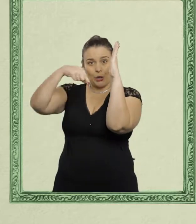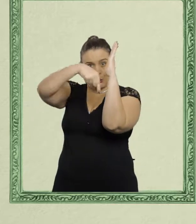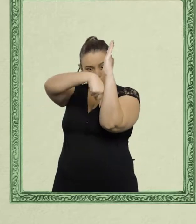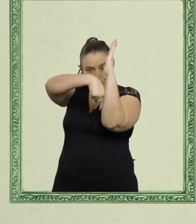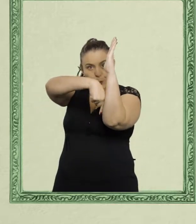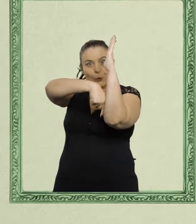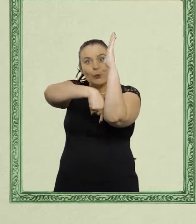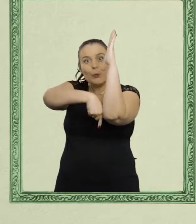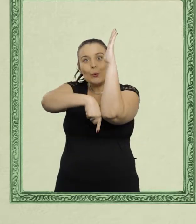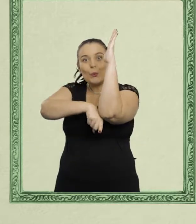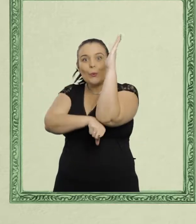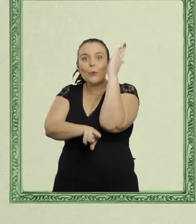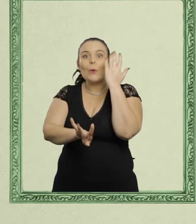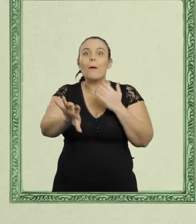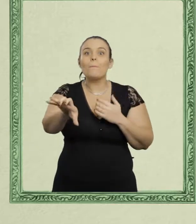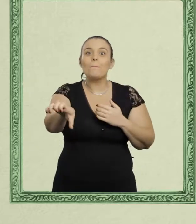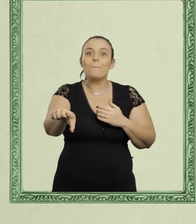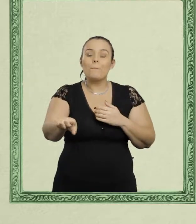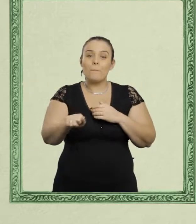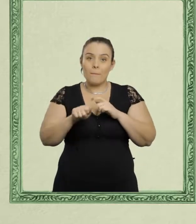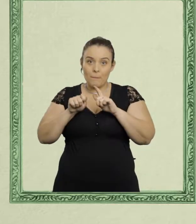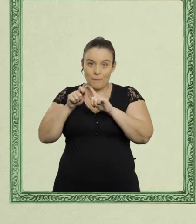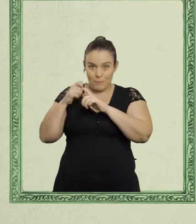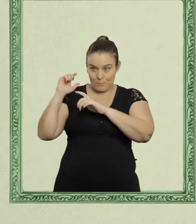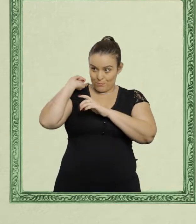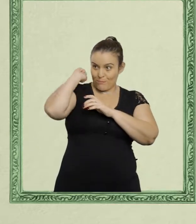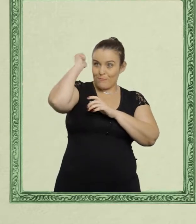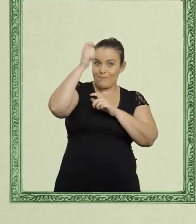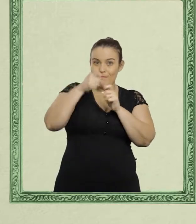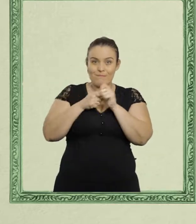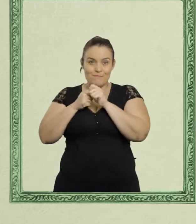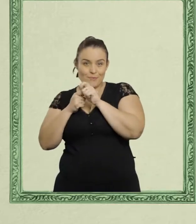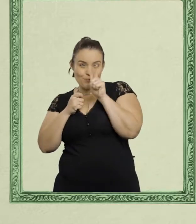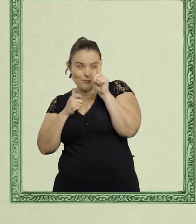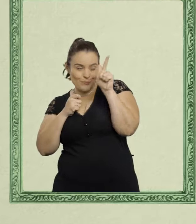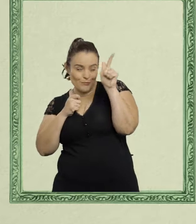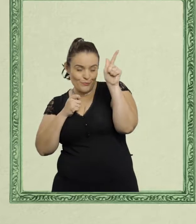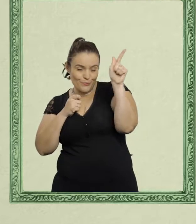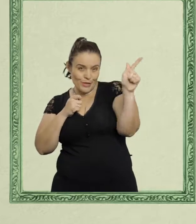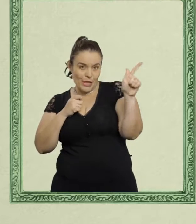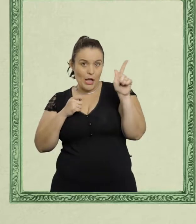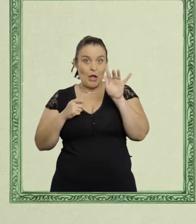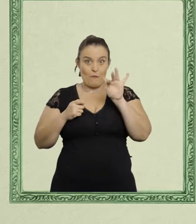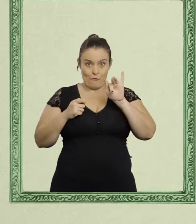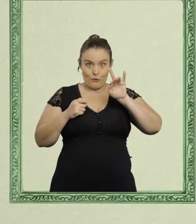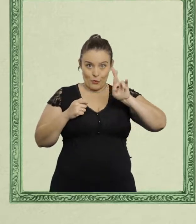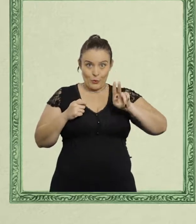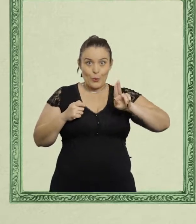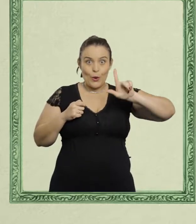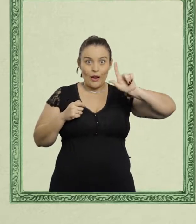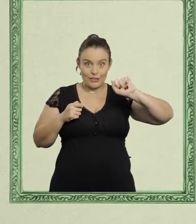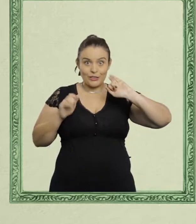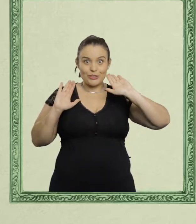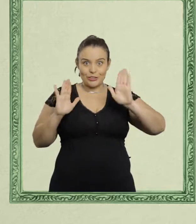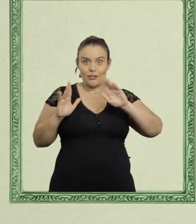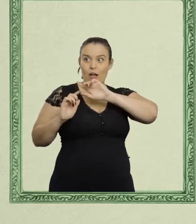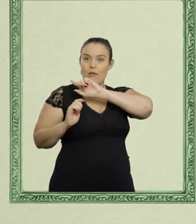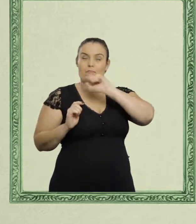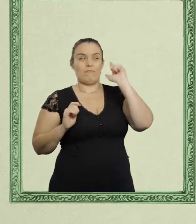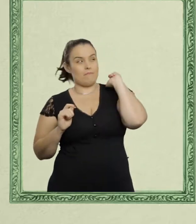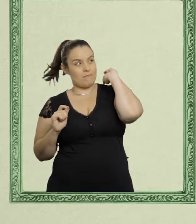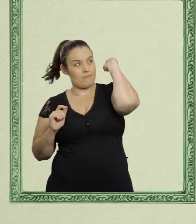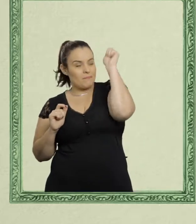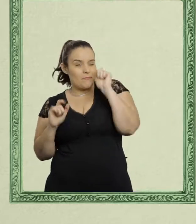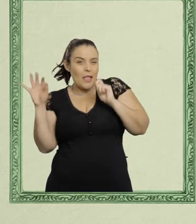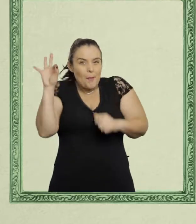nos buracos de suas árvores para pegar as suas flechas. Firula não pulou. Ele já estava com a